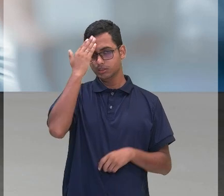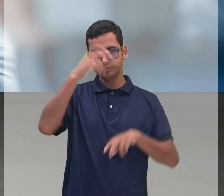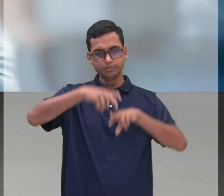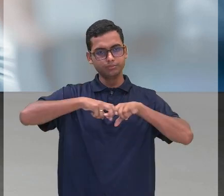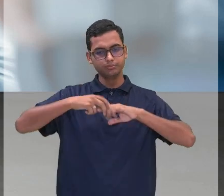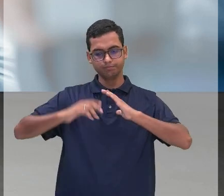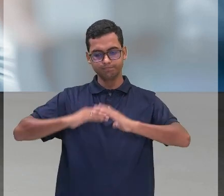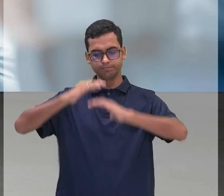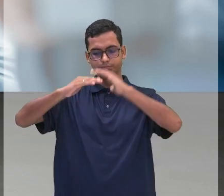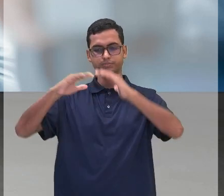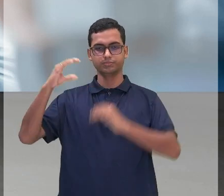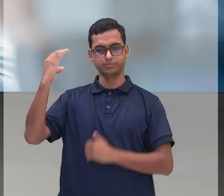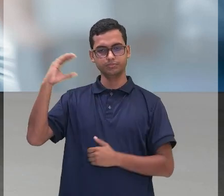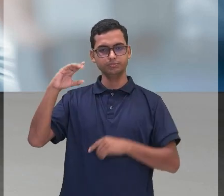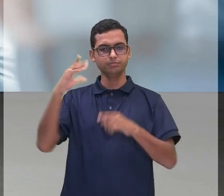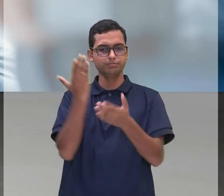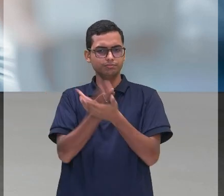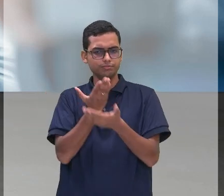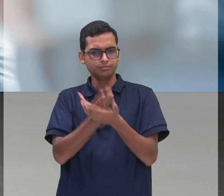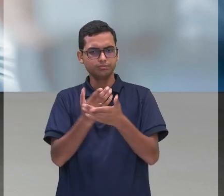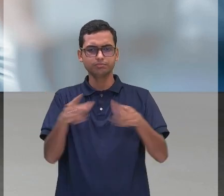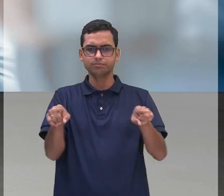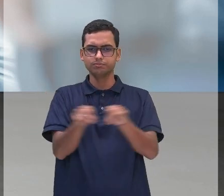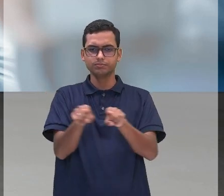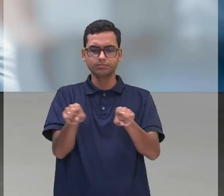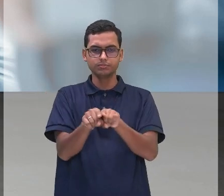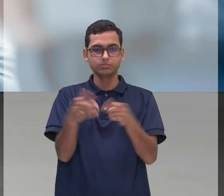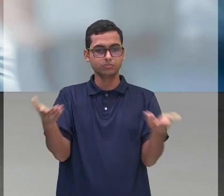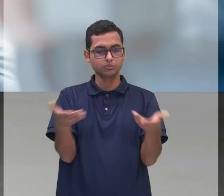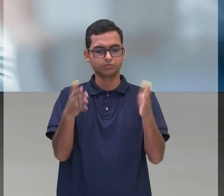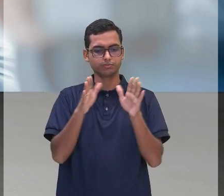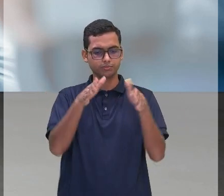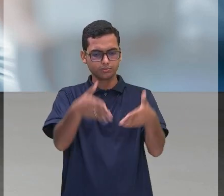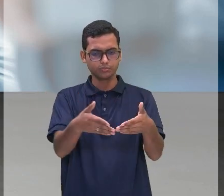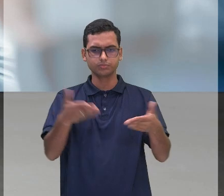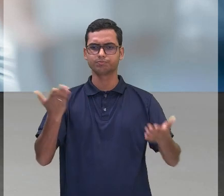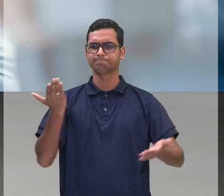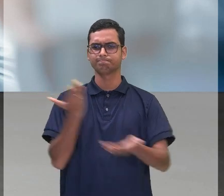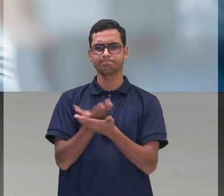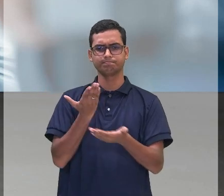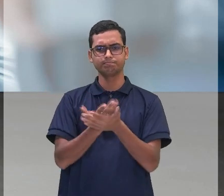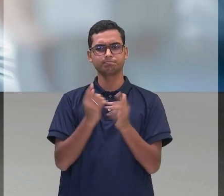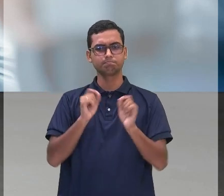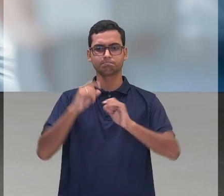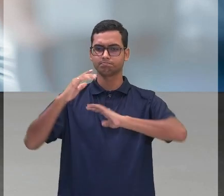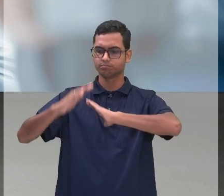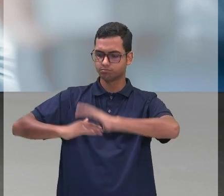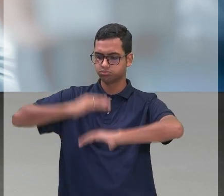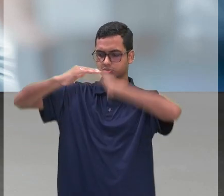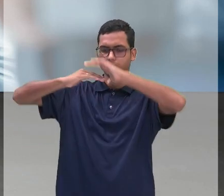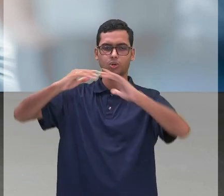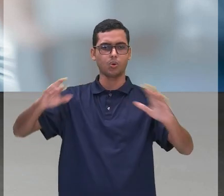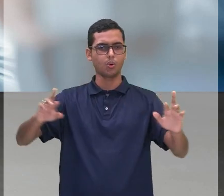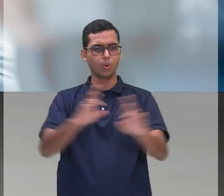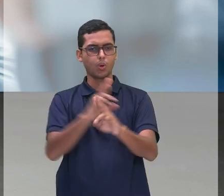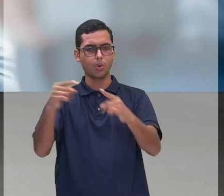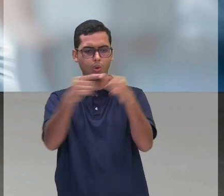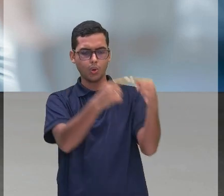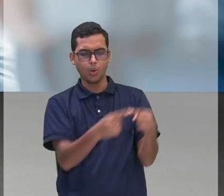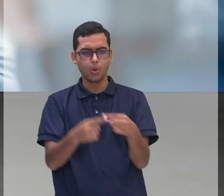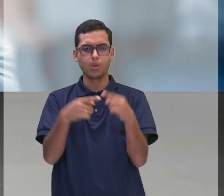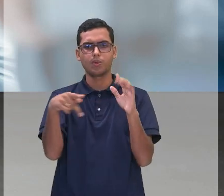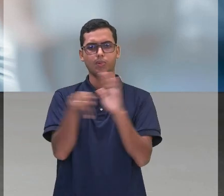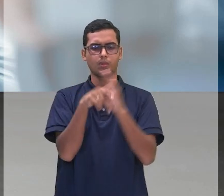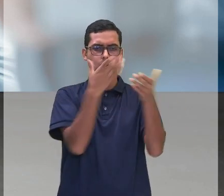ao avanço do estudo. Então, hoje a gente vai falar especificamente desse avanço, né, da relação da citologia